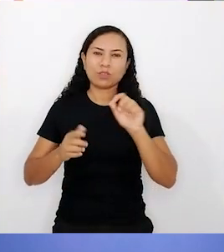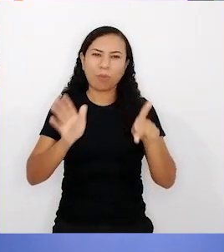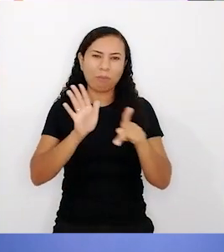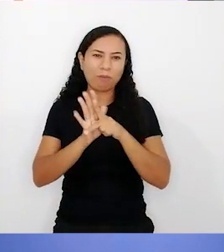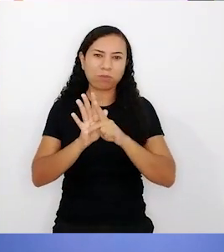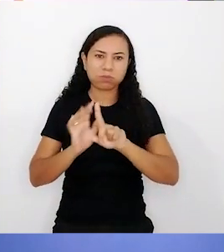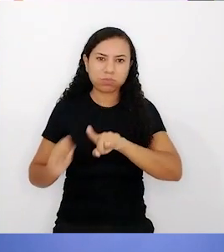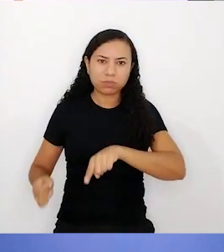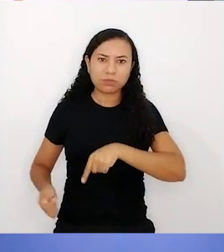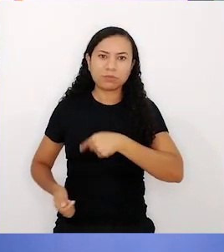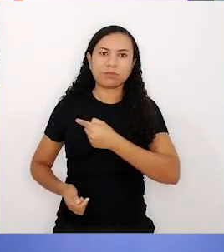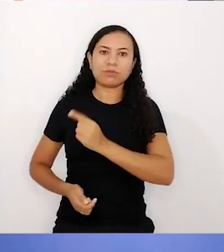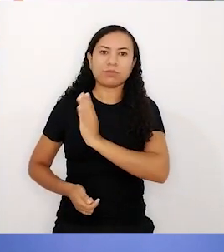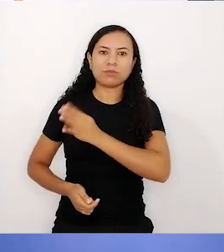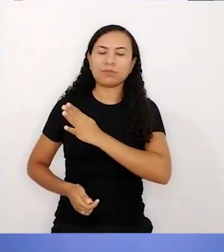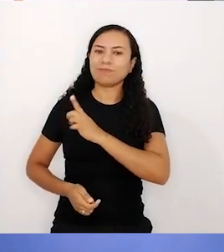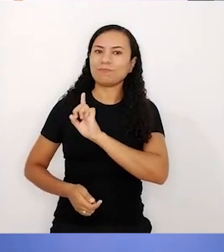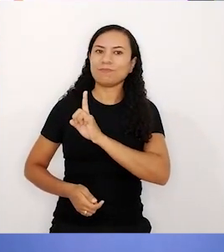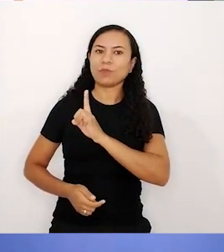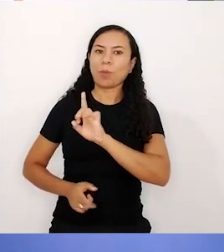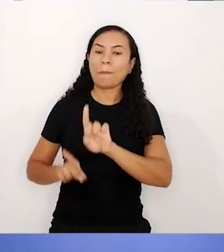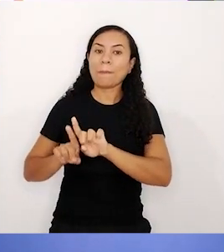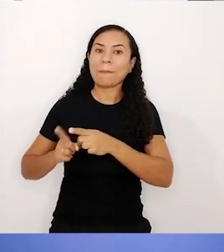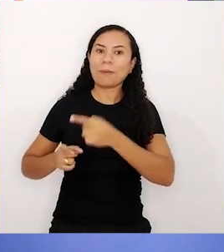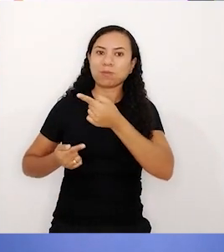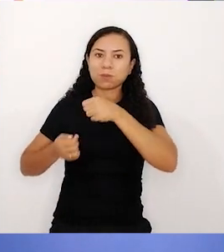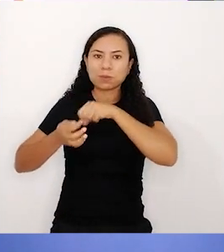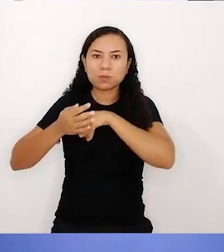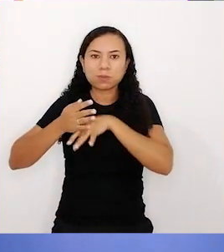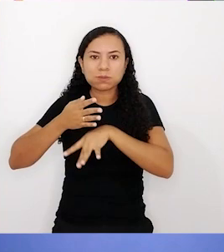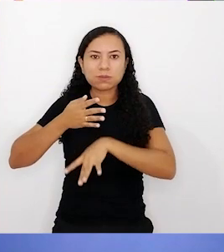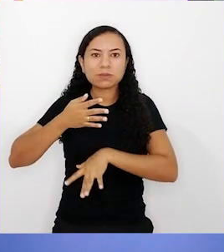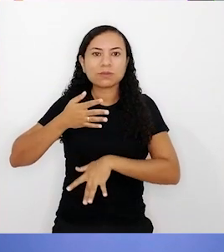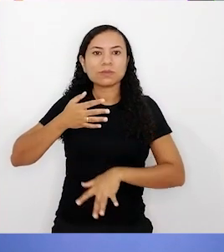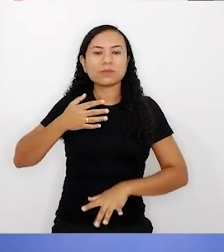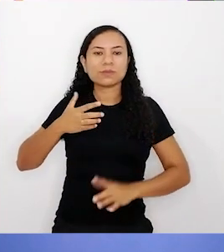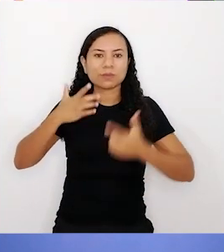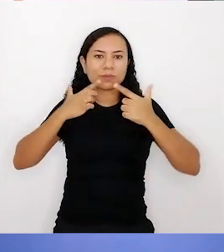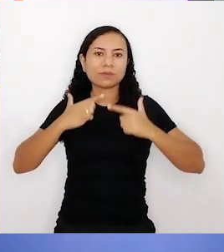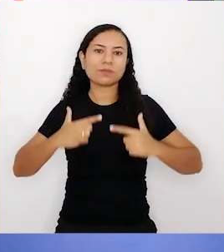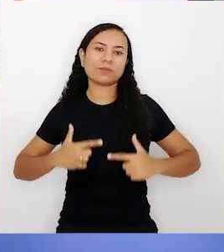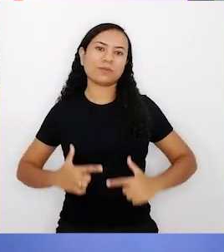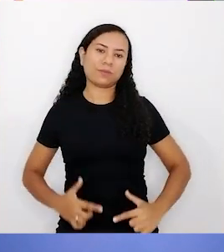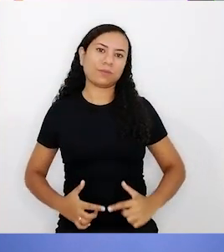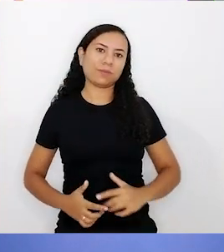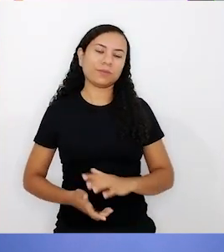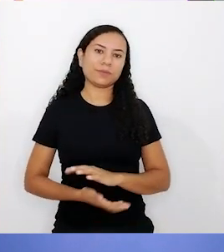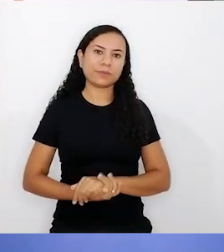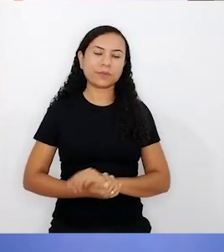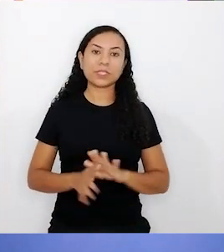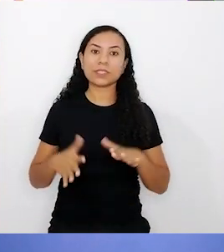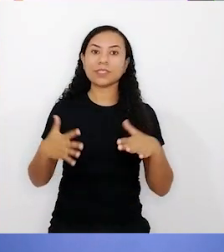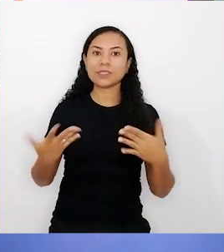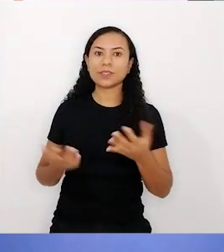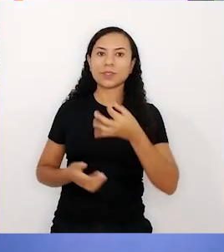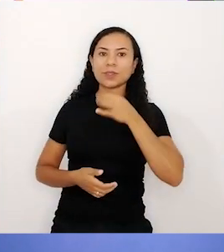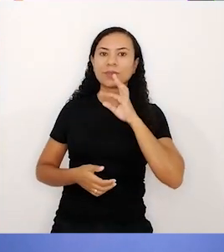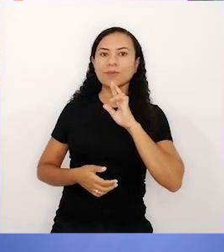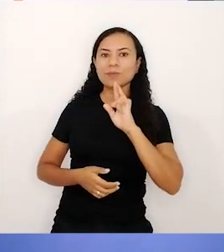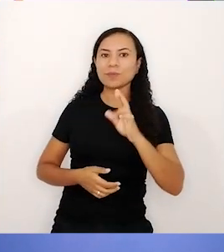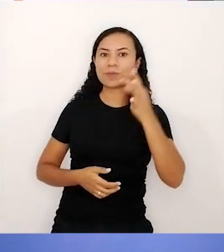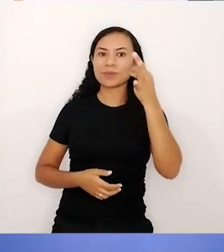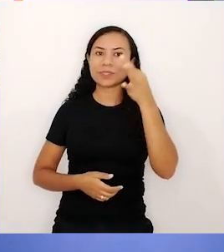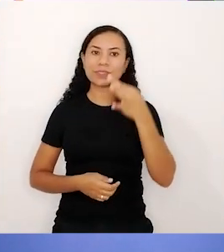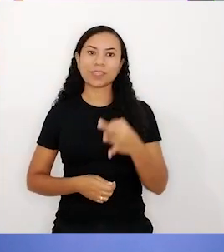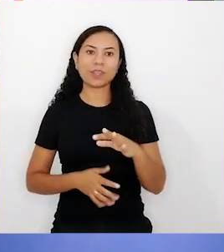coração, mas em direção ao corpo. Sai do coração e vai para o corpo. Então, a nossa resposta